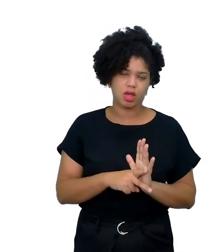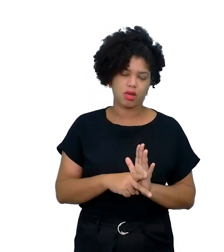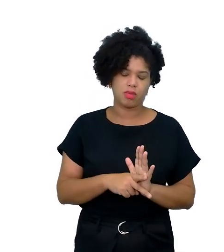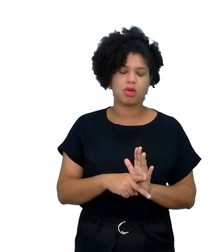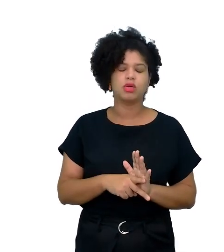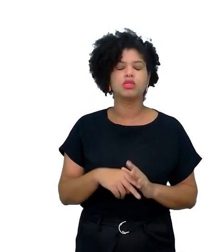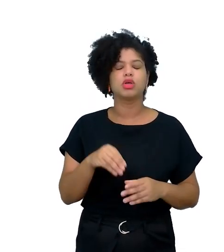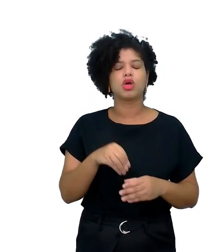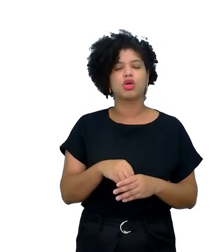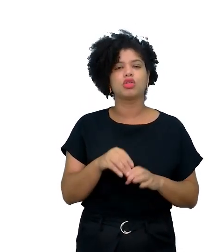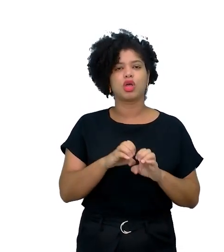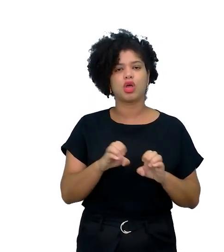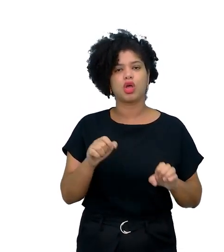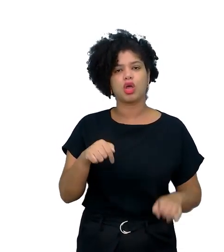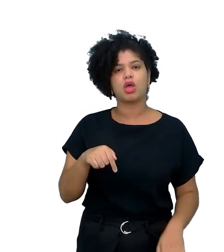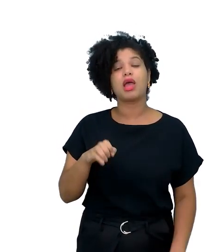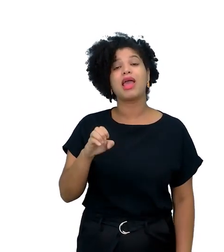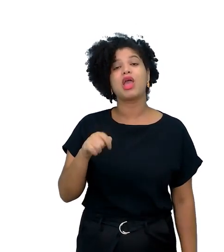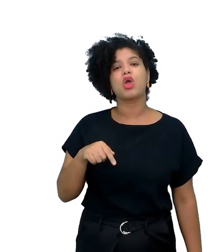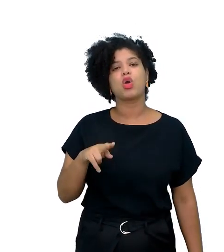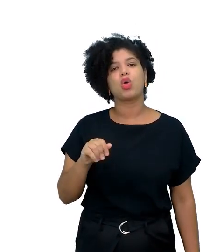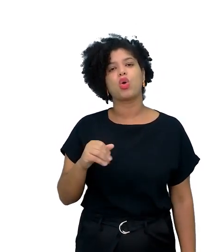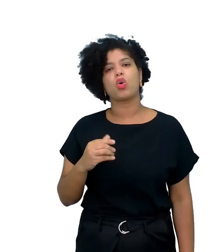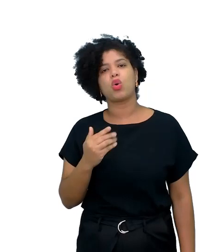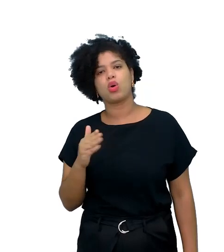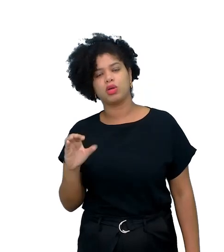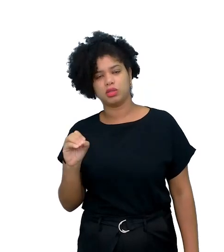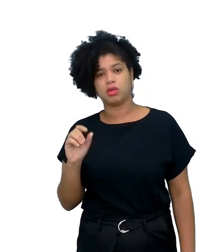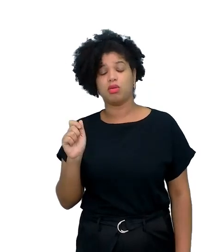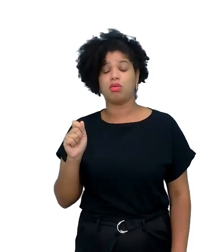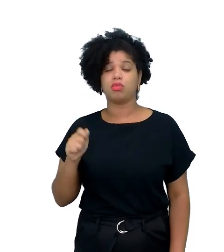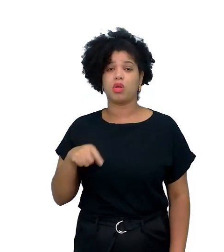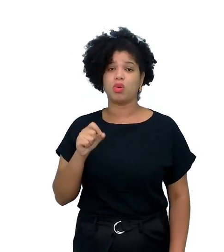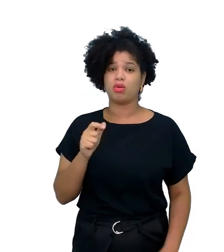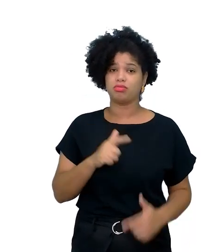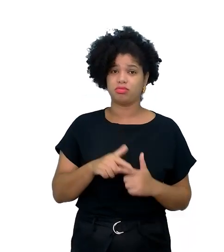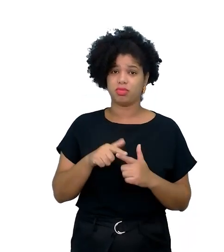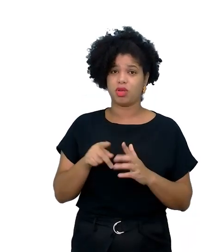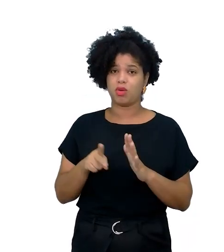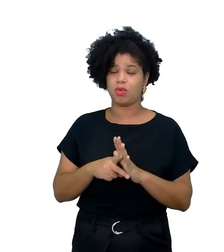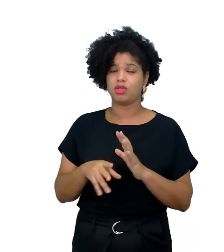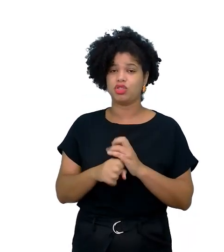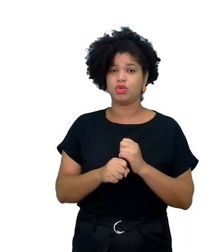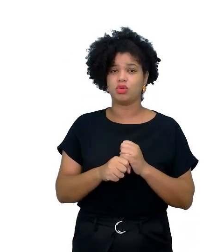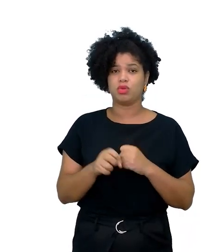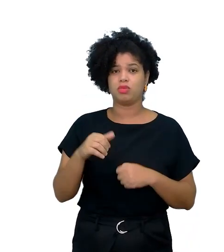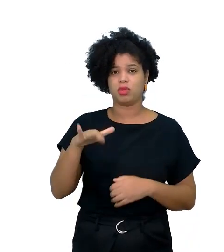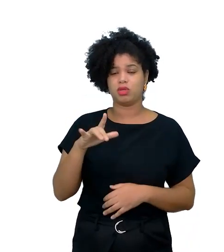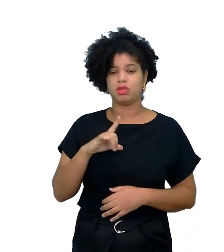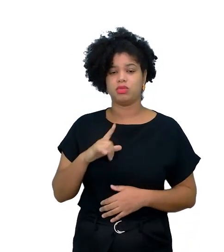da incógnita traz para a aprendizagem da resolução de problemas do campo aditivo?